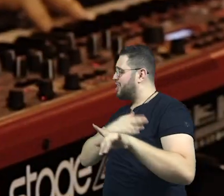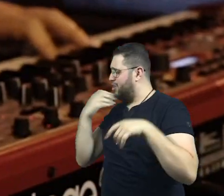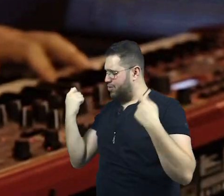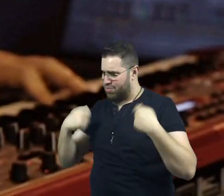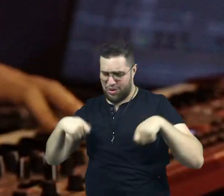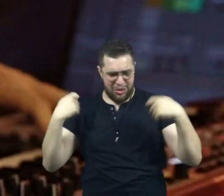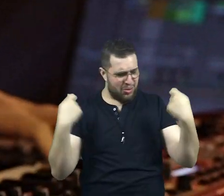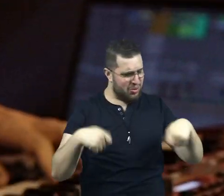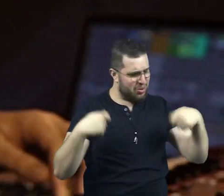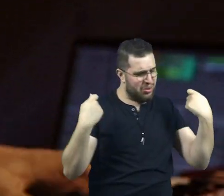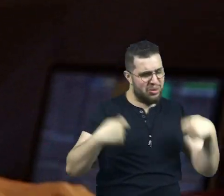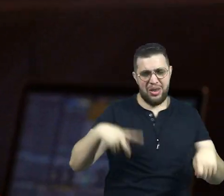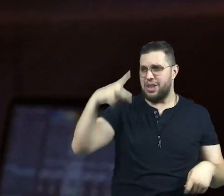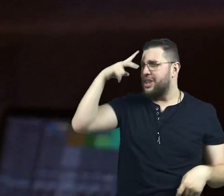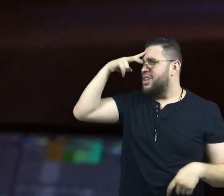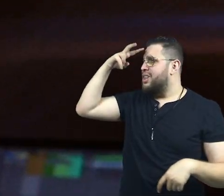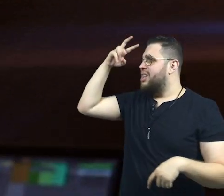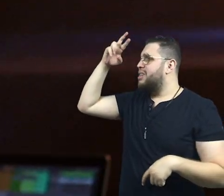te preciso,